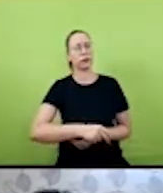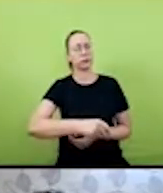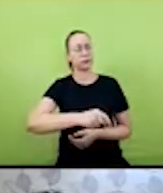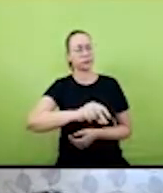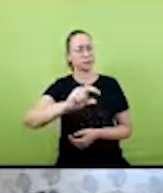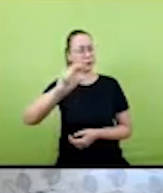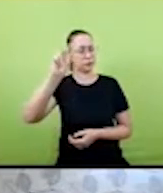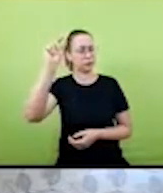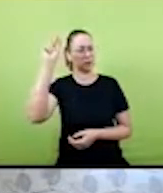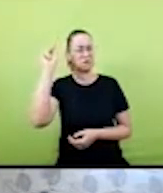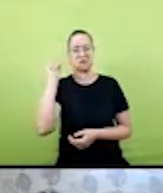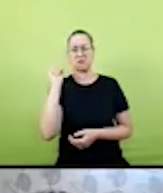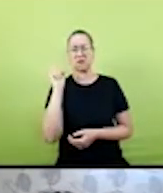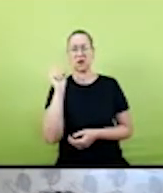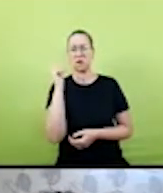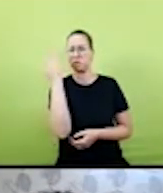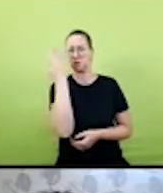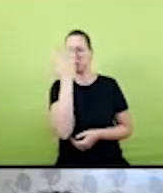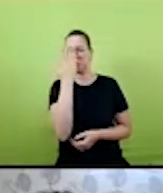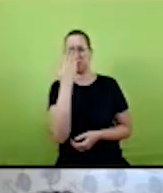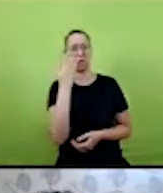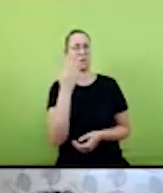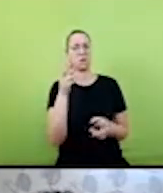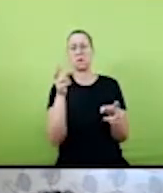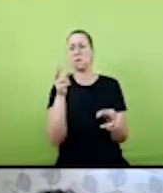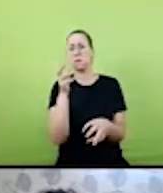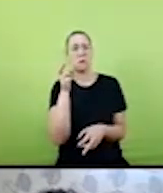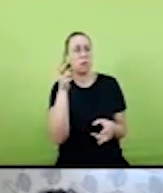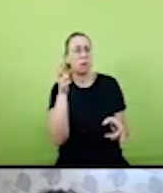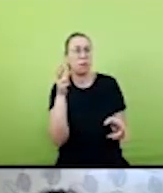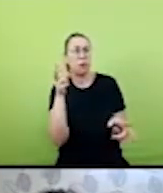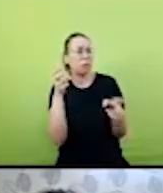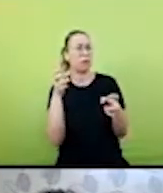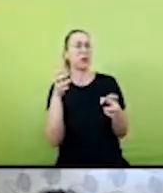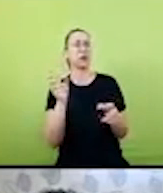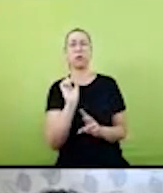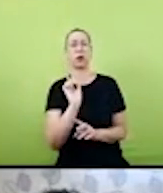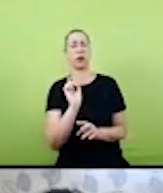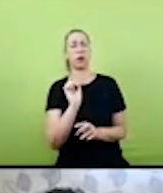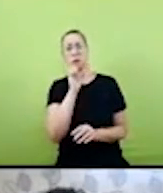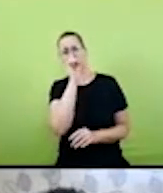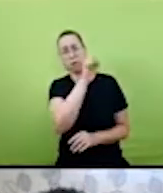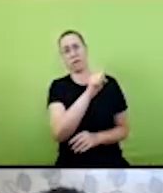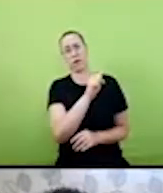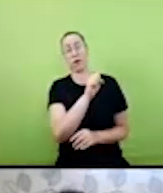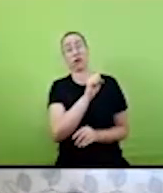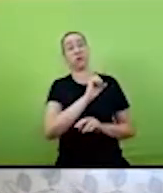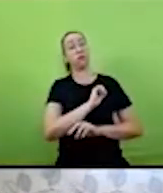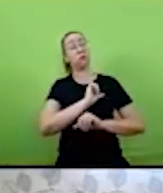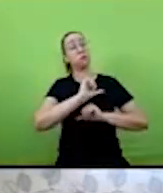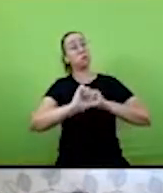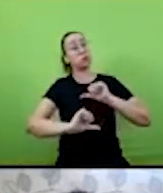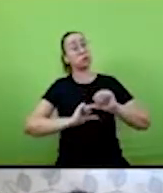vista como um crime dentro da unidade familiar, né? Então, a gente mudou a concepção. E isso contribui